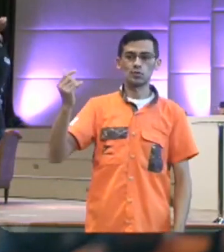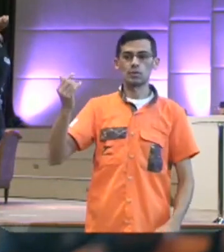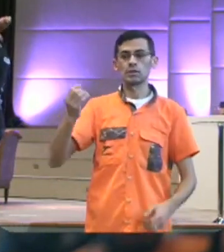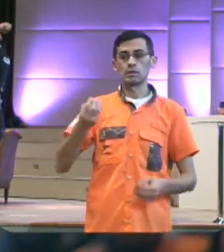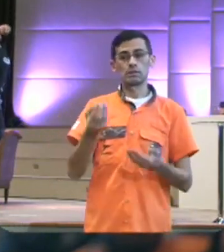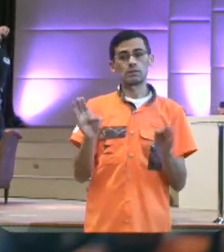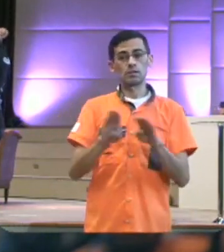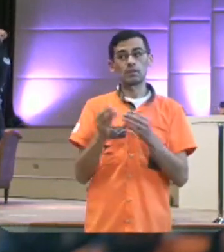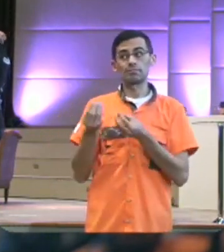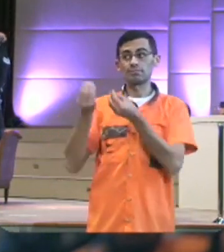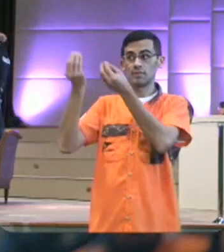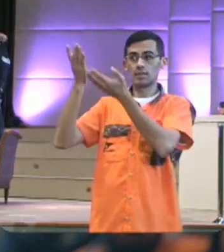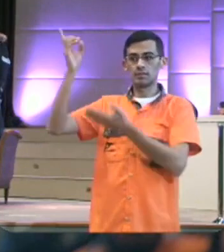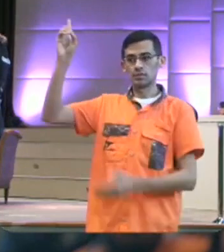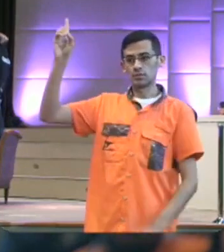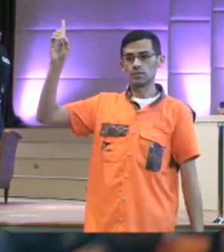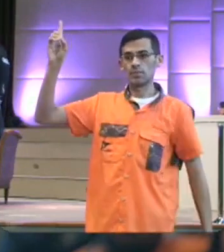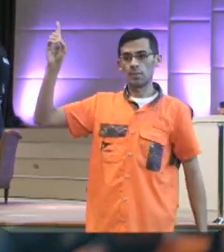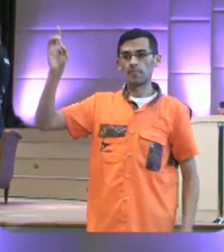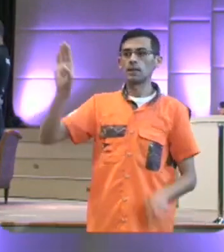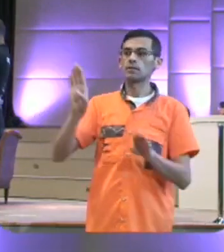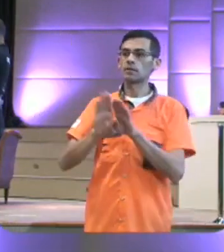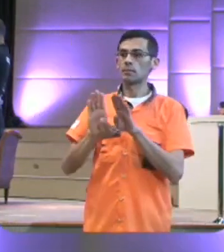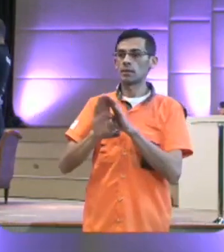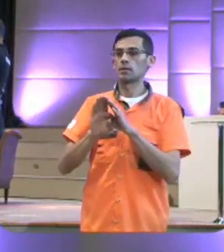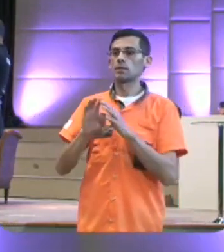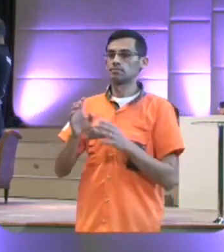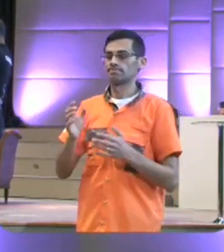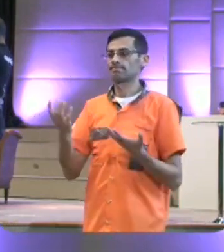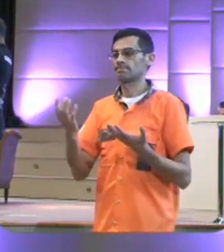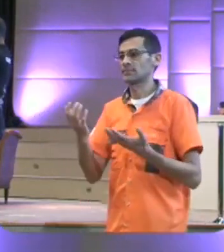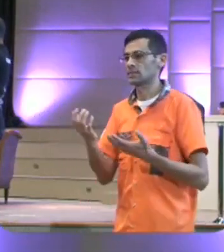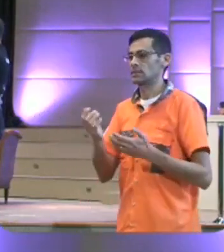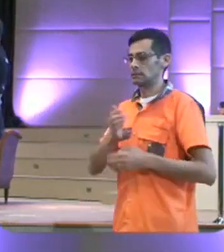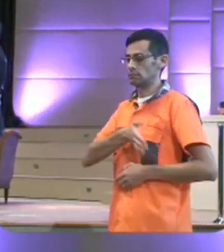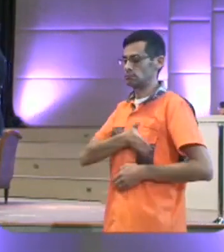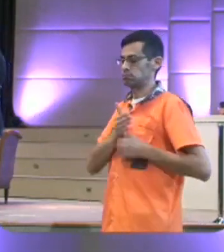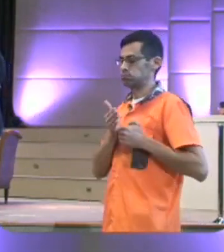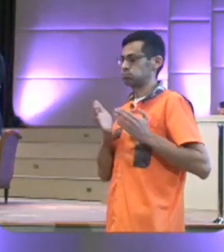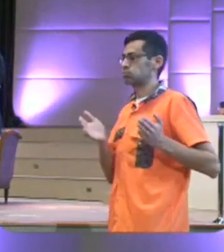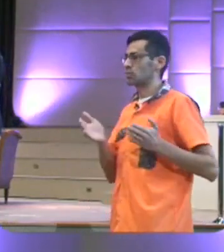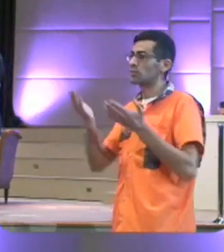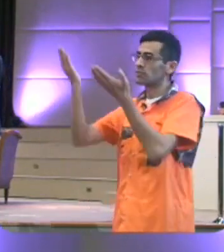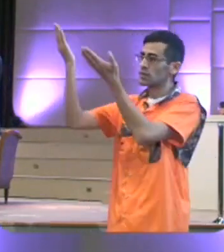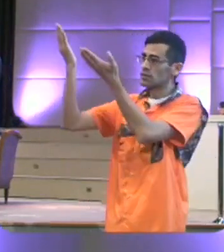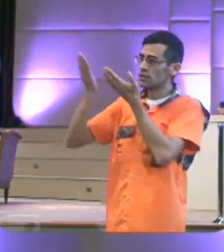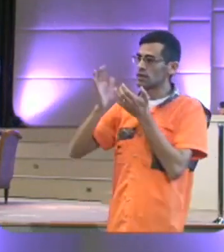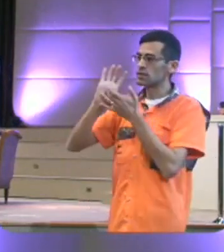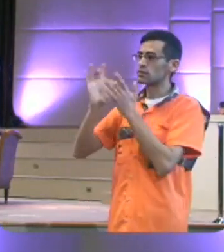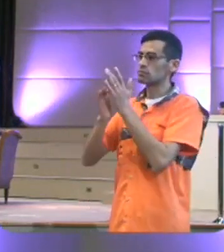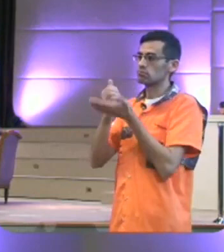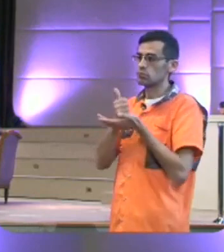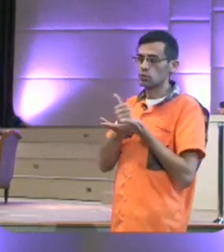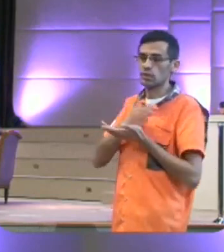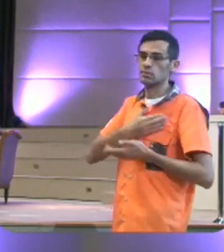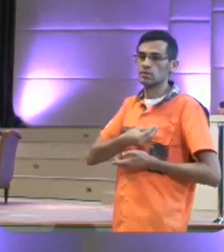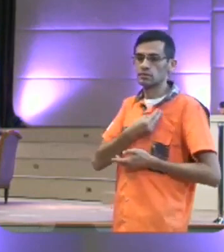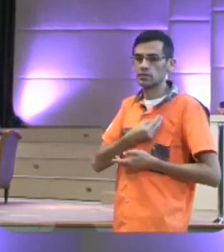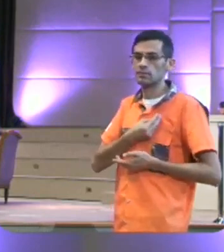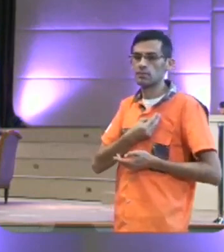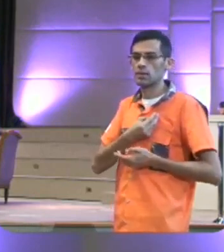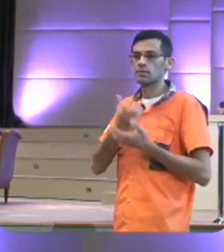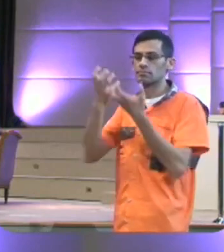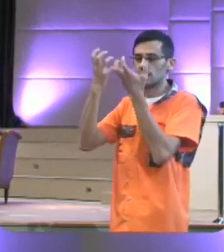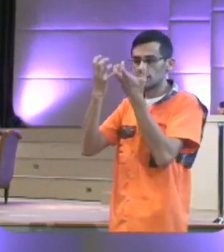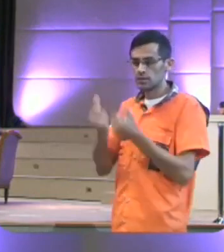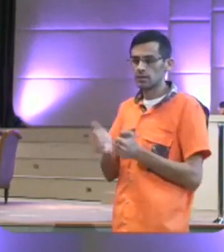entregas, é deixar Jesus ser o Senhor e Salvador da sua vida. E sabe por que